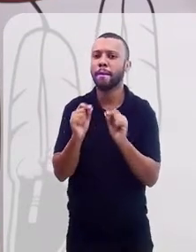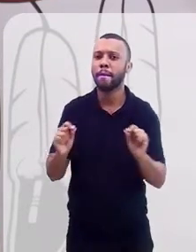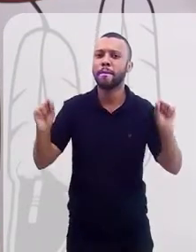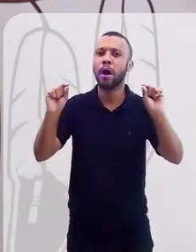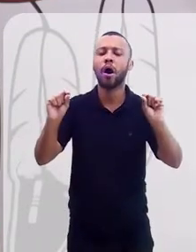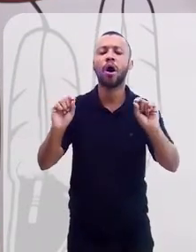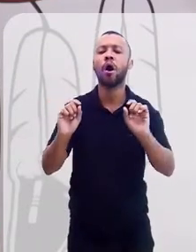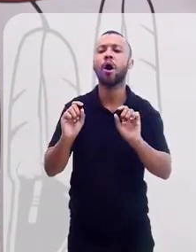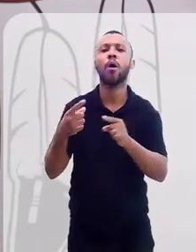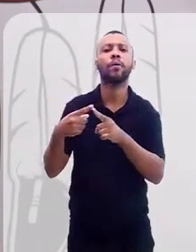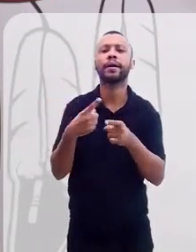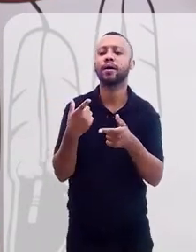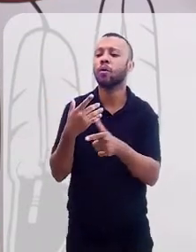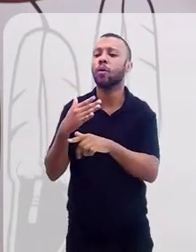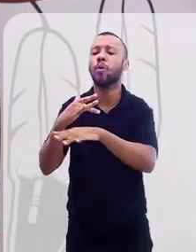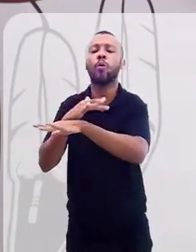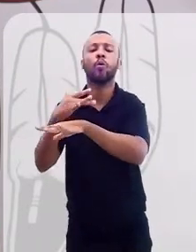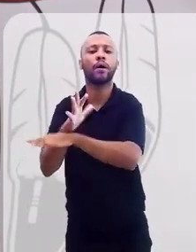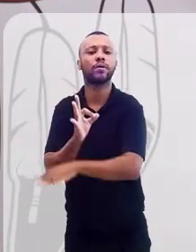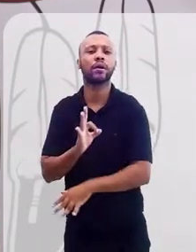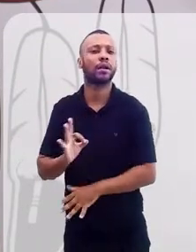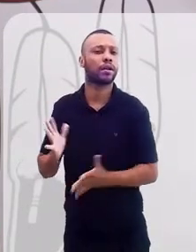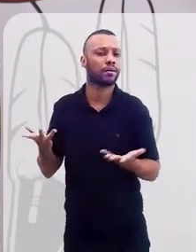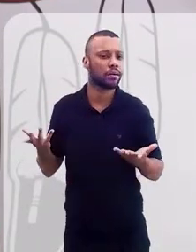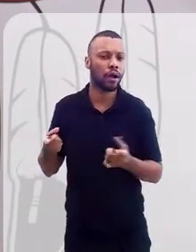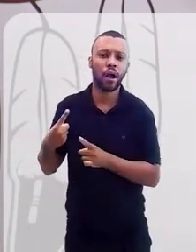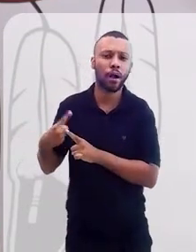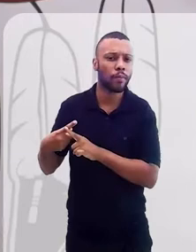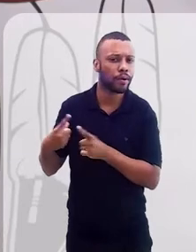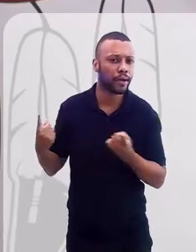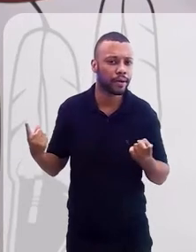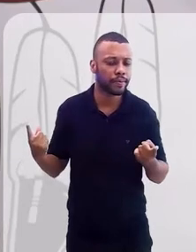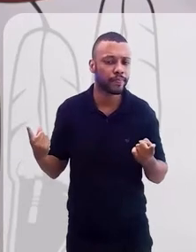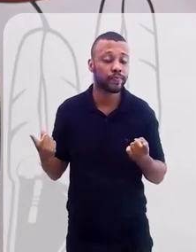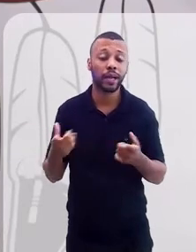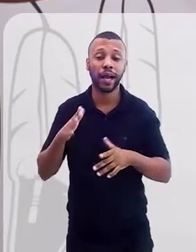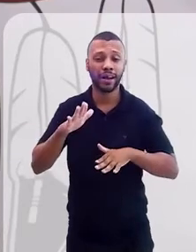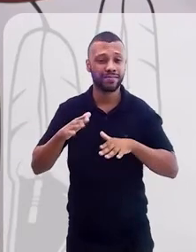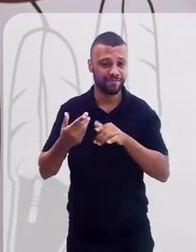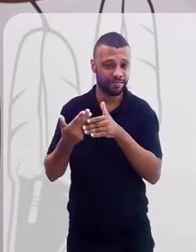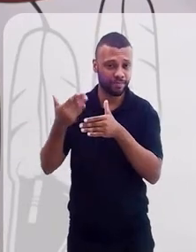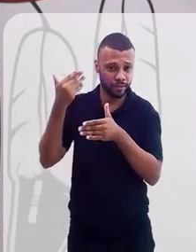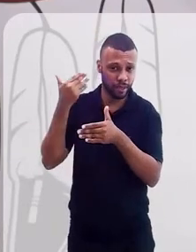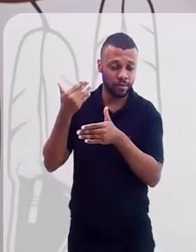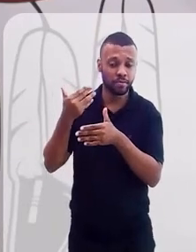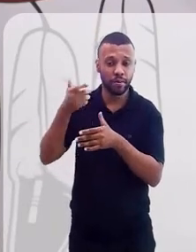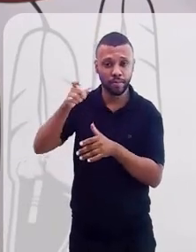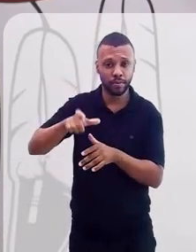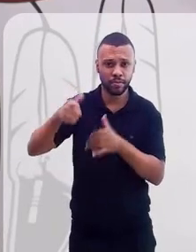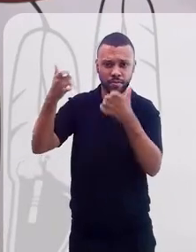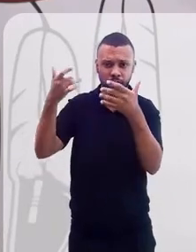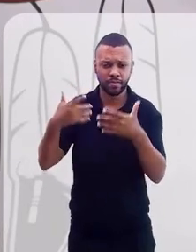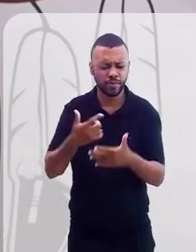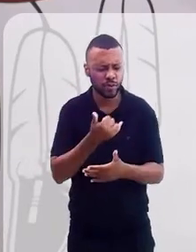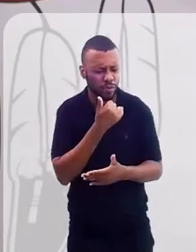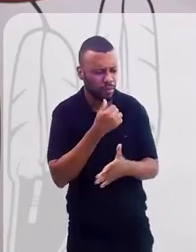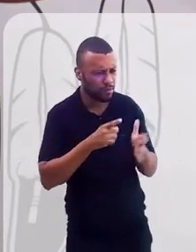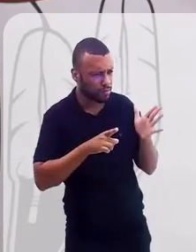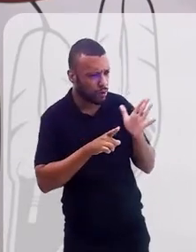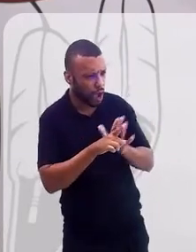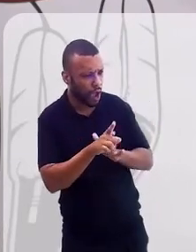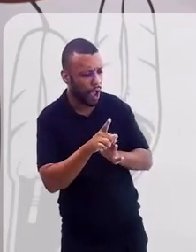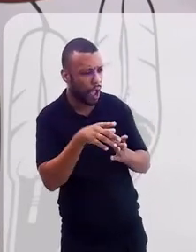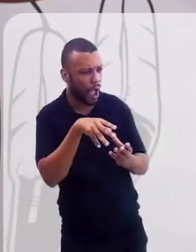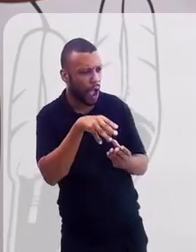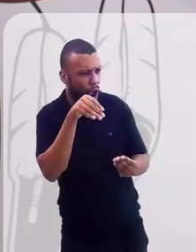para qualquer lugar, porque não o urbano, né? E não necessariamente aquele. Uma vez alguém me disse assim,